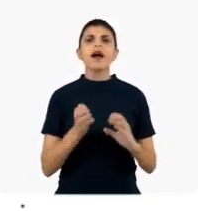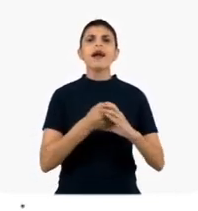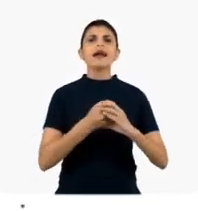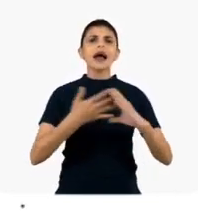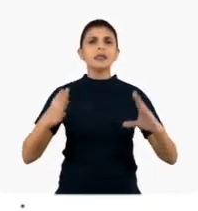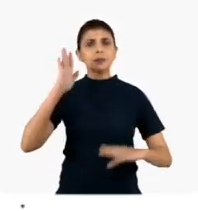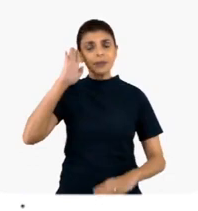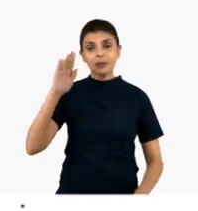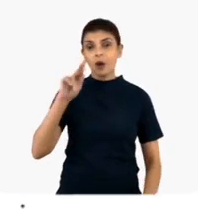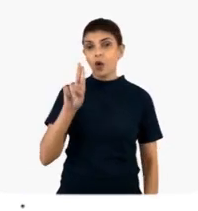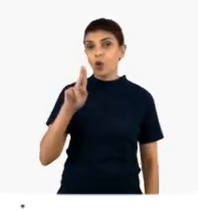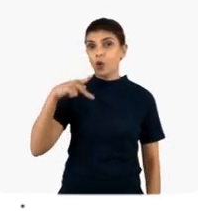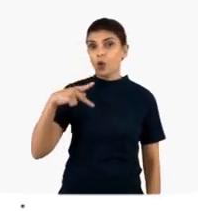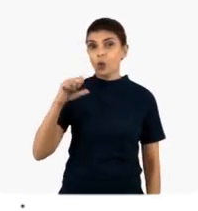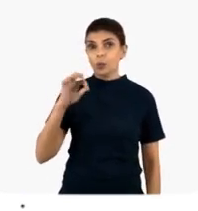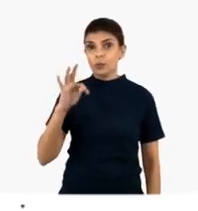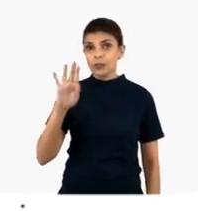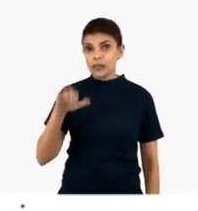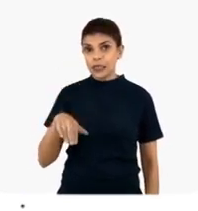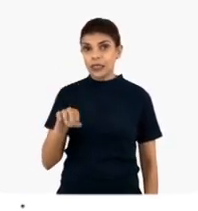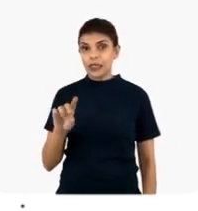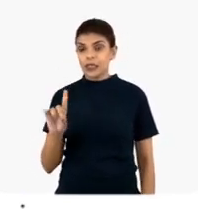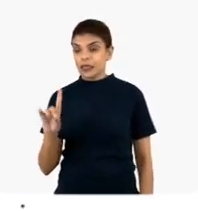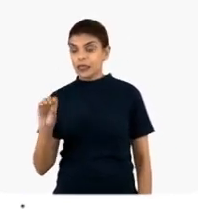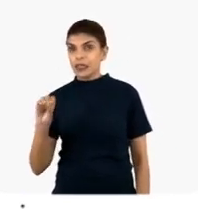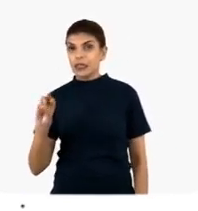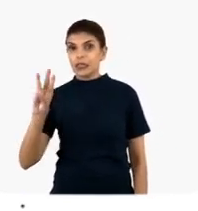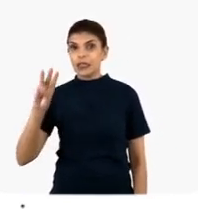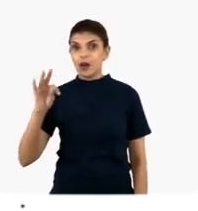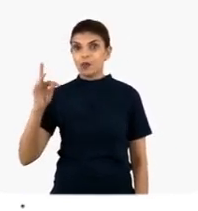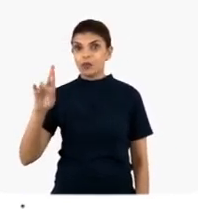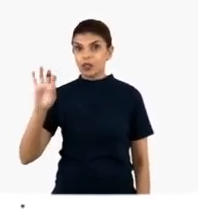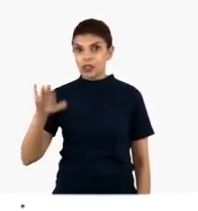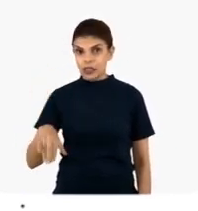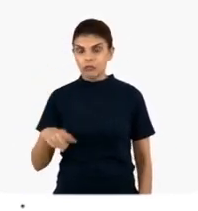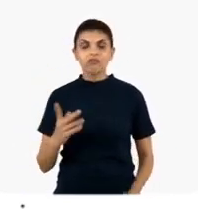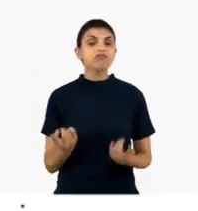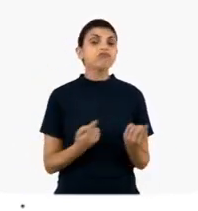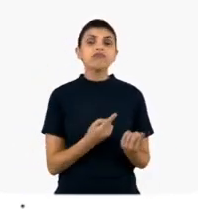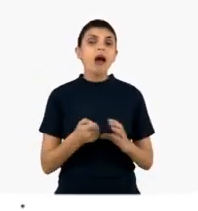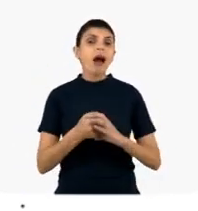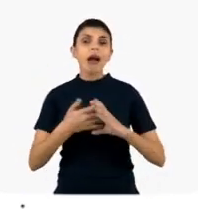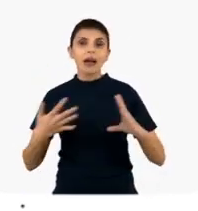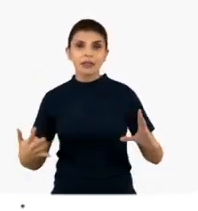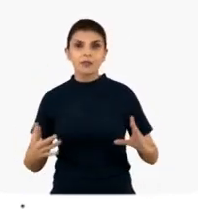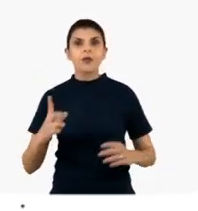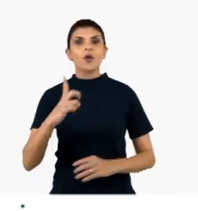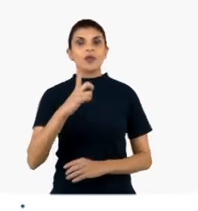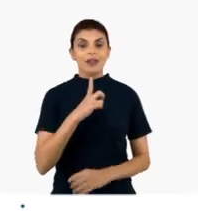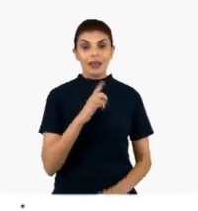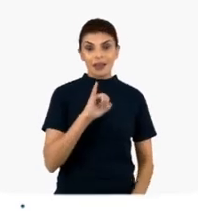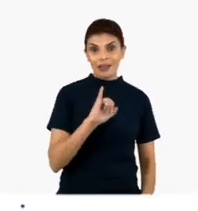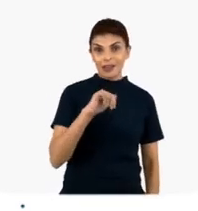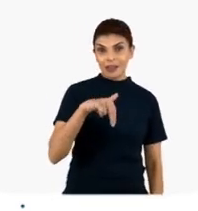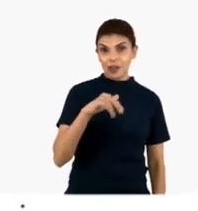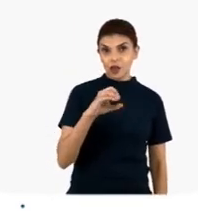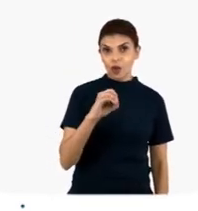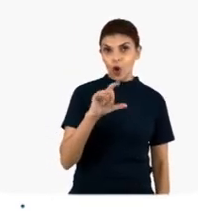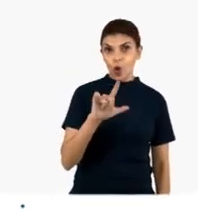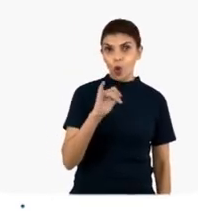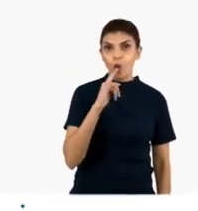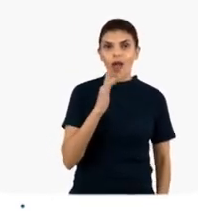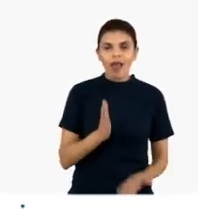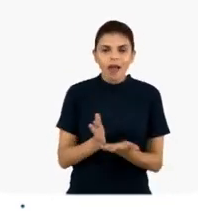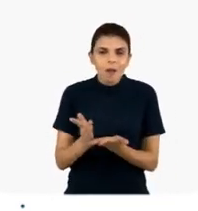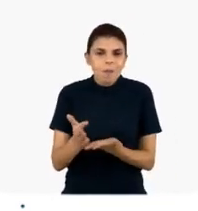as características principais do processo upstream e downstream? Primeiramente, eu tenho um inóculo. O inóculo é